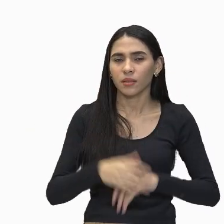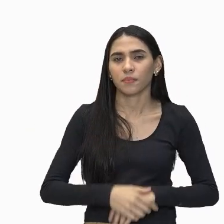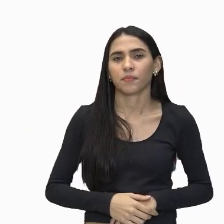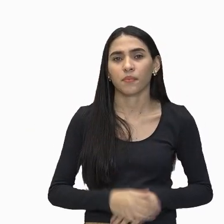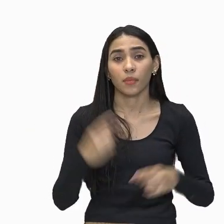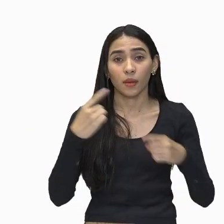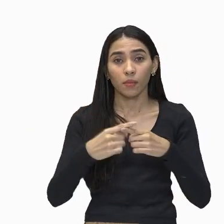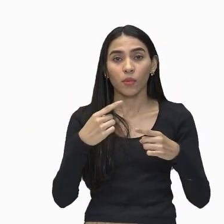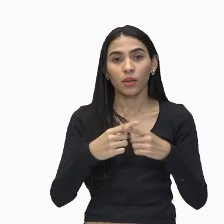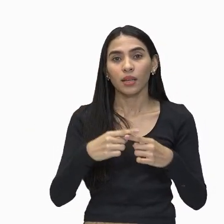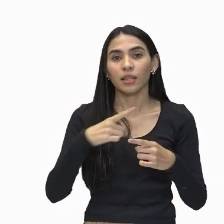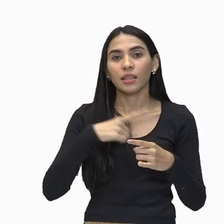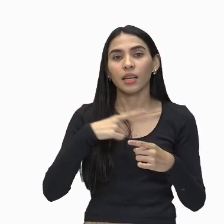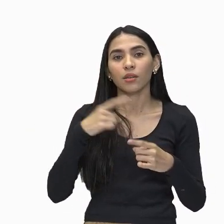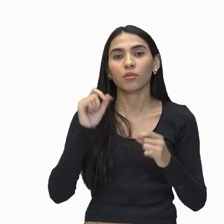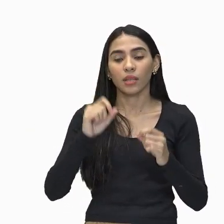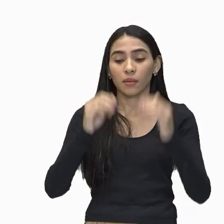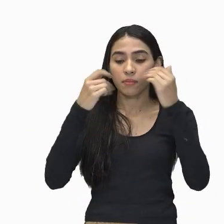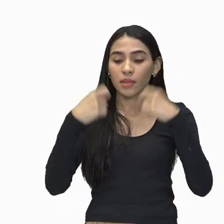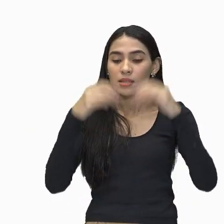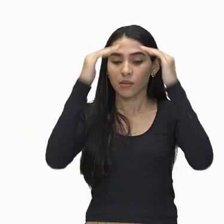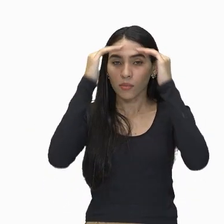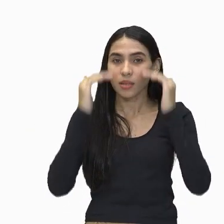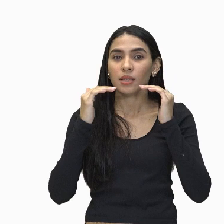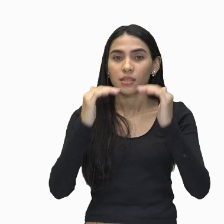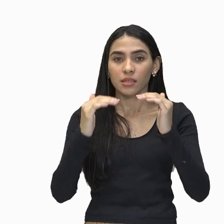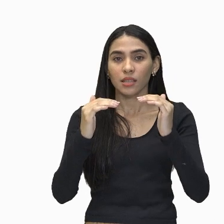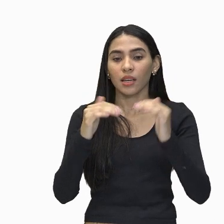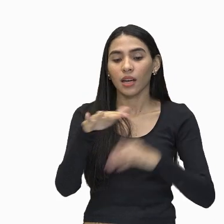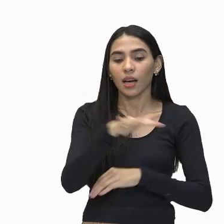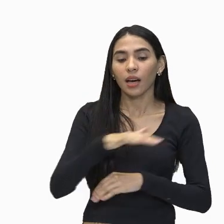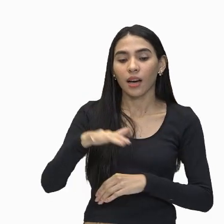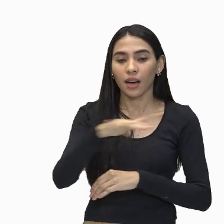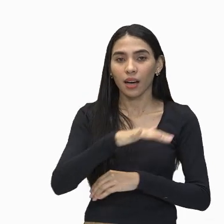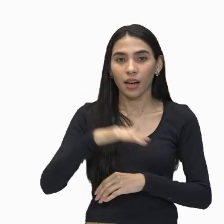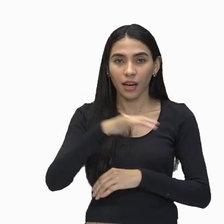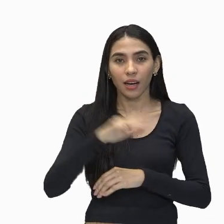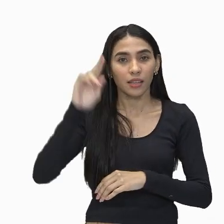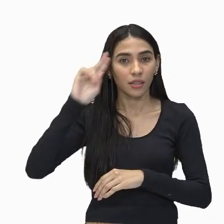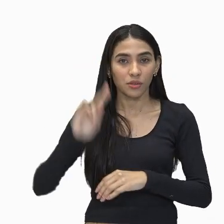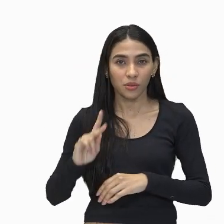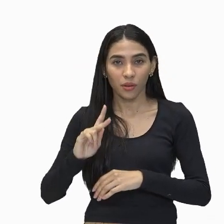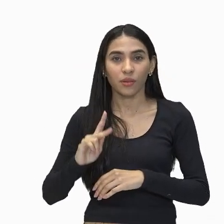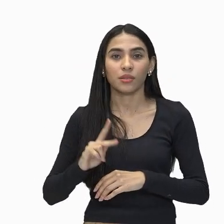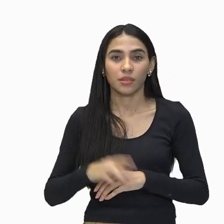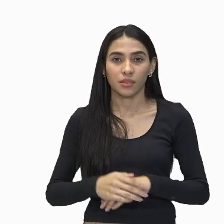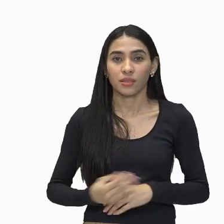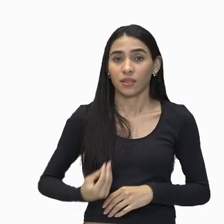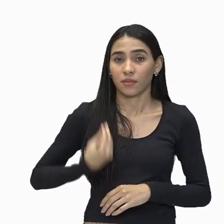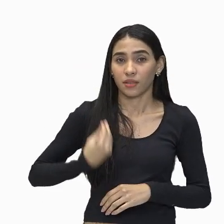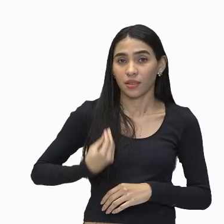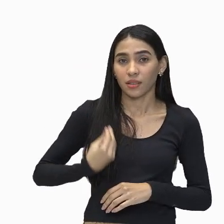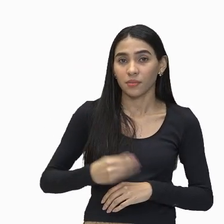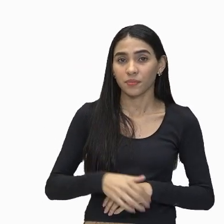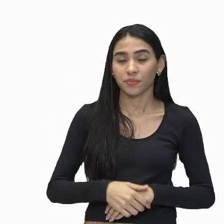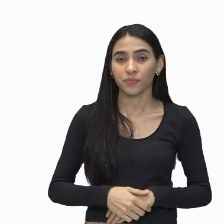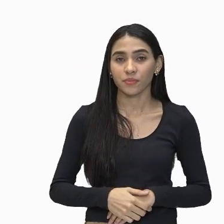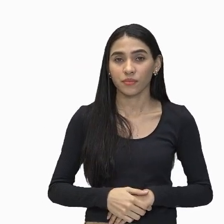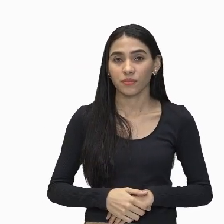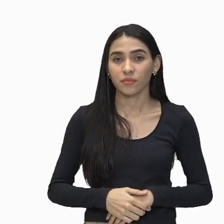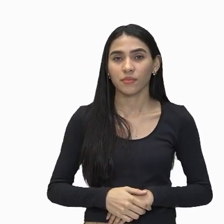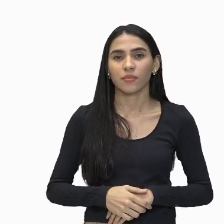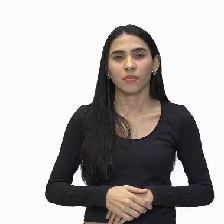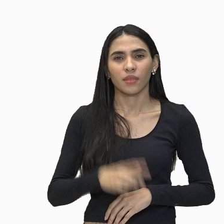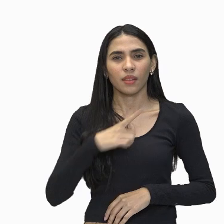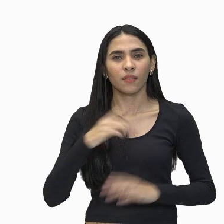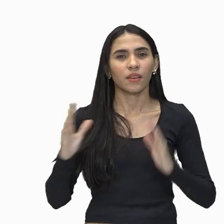está condicionada às circunstâncias históricas da existência. Não teve